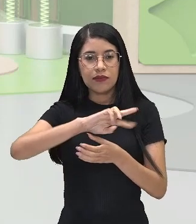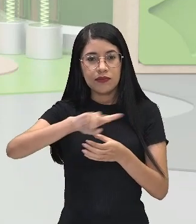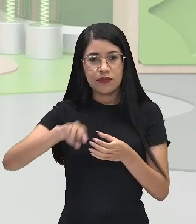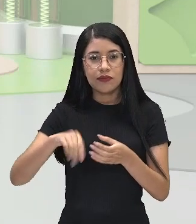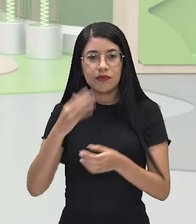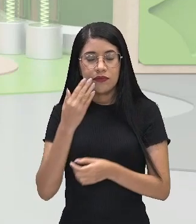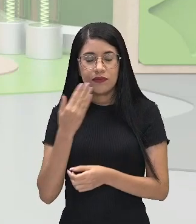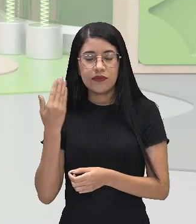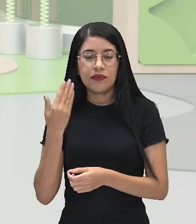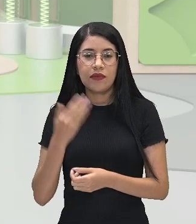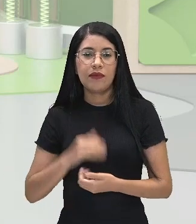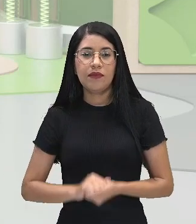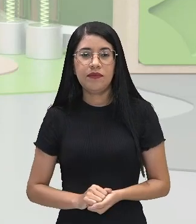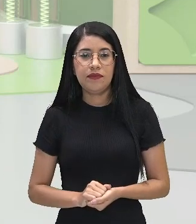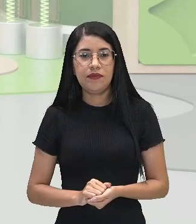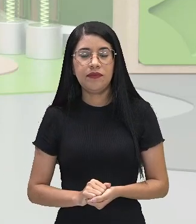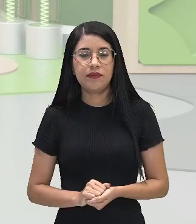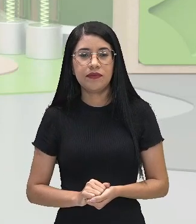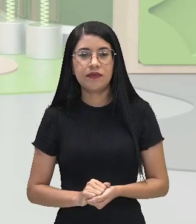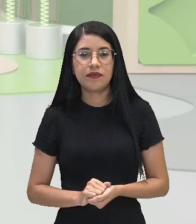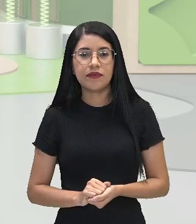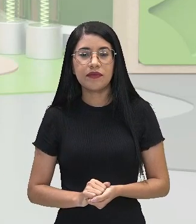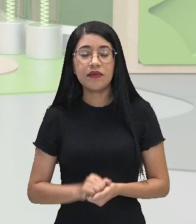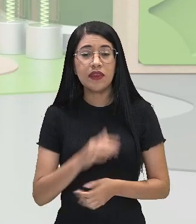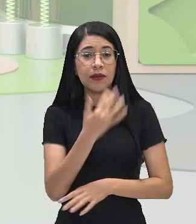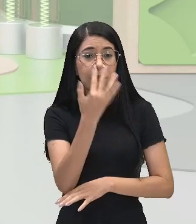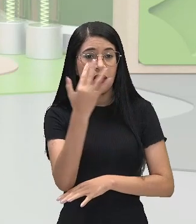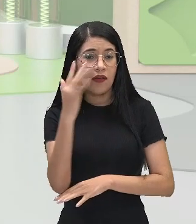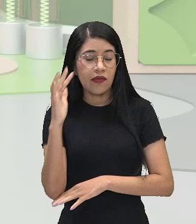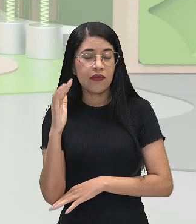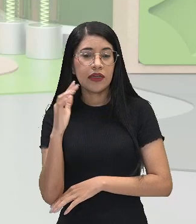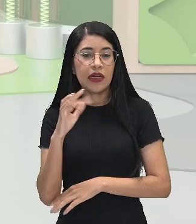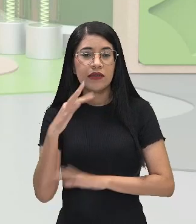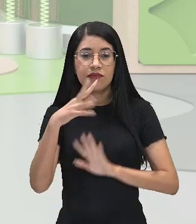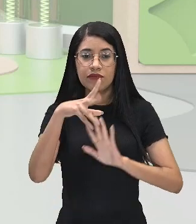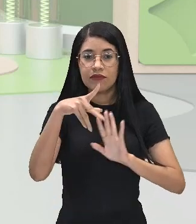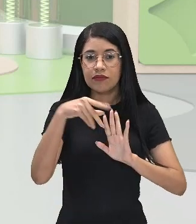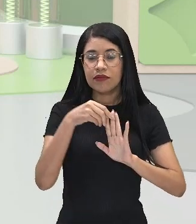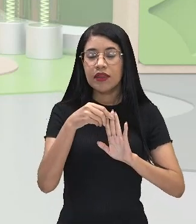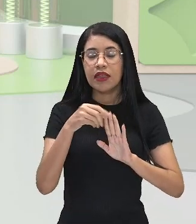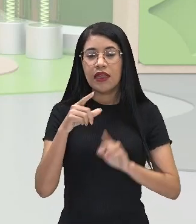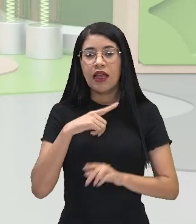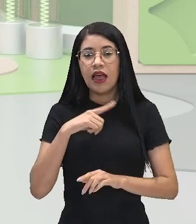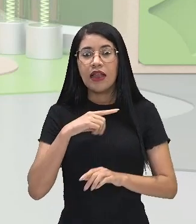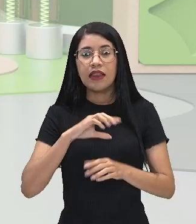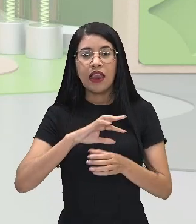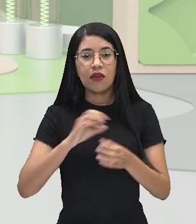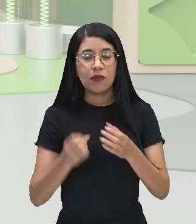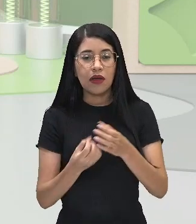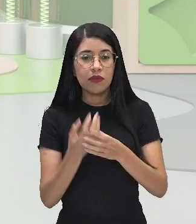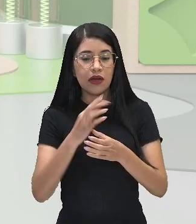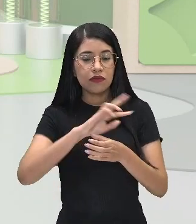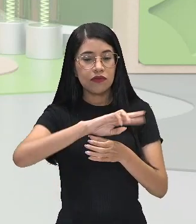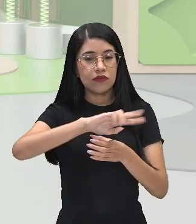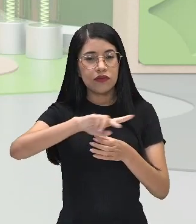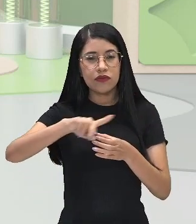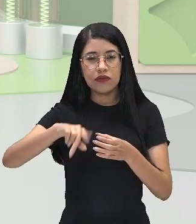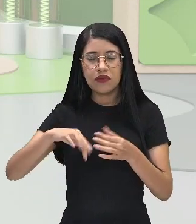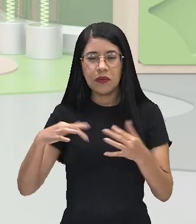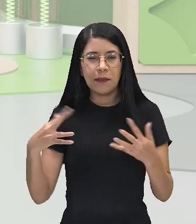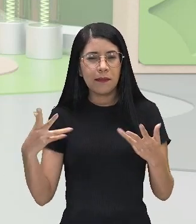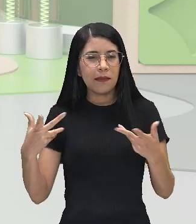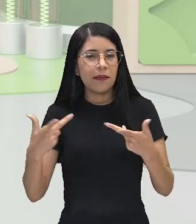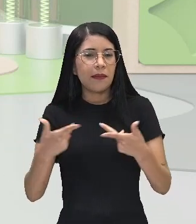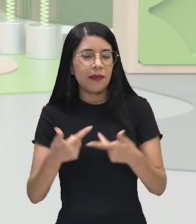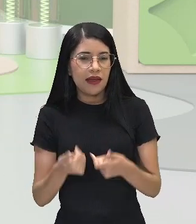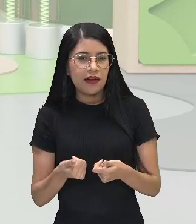nossa primeira cartela, né? Nossa floresta amazônica, que tem uma biodiversidade